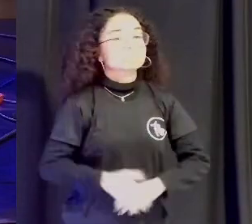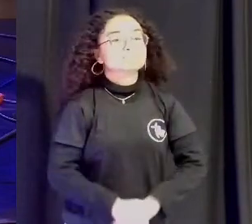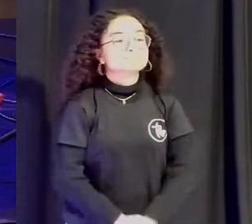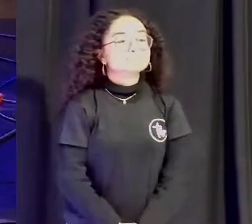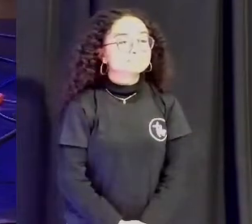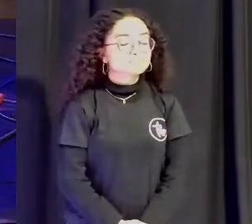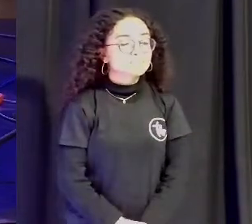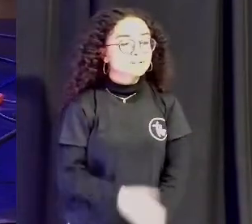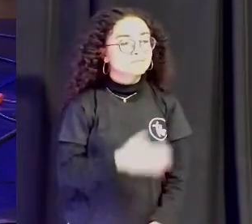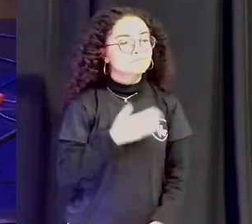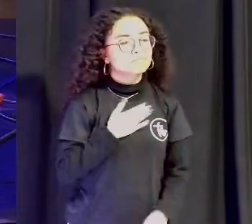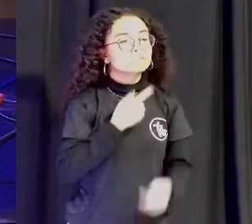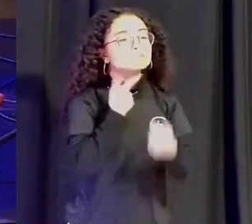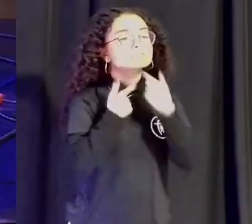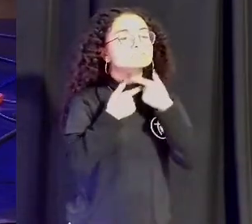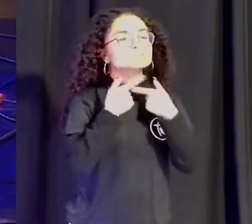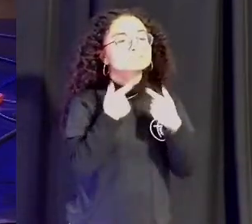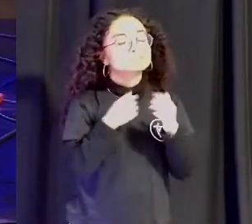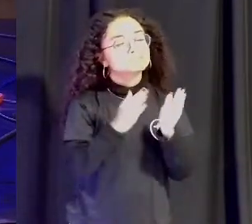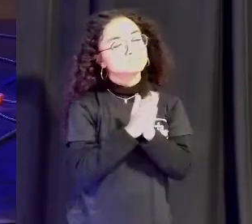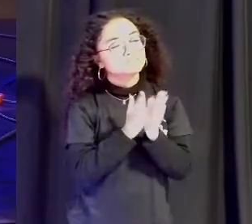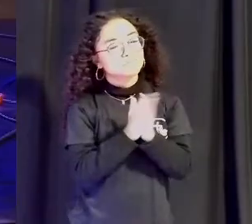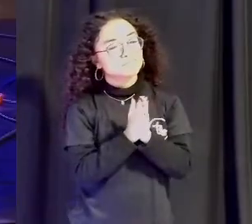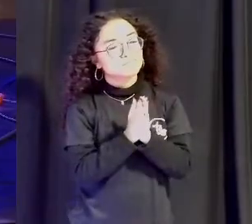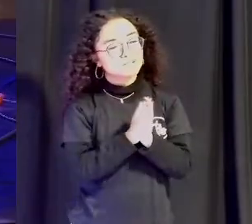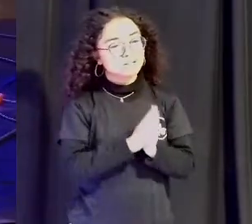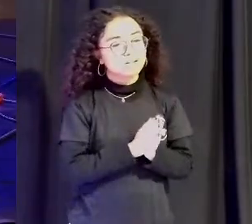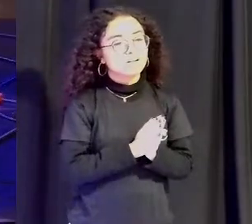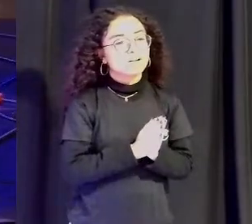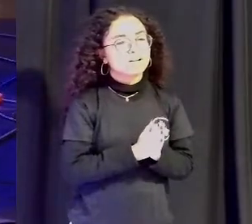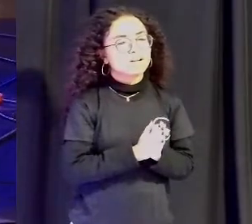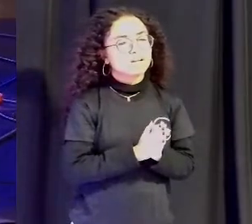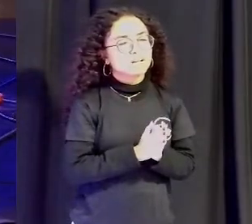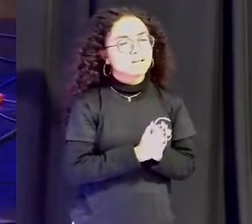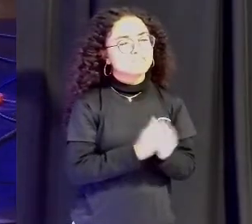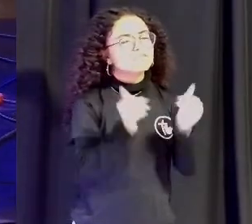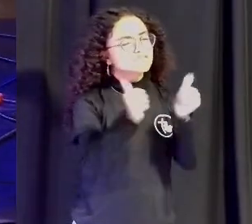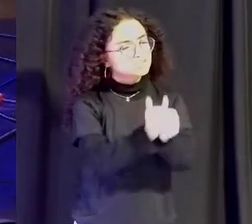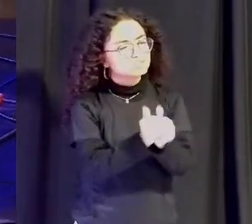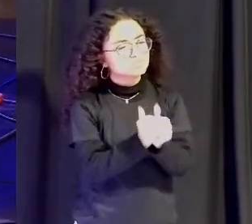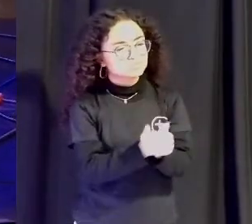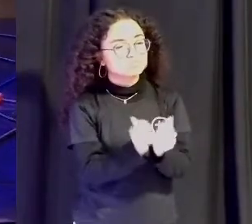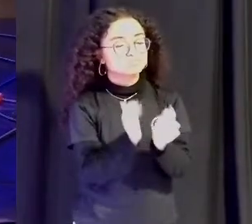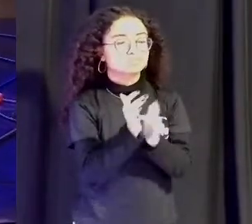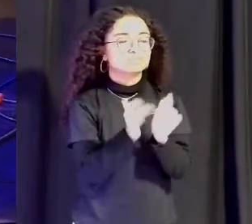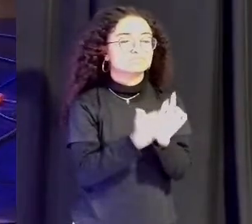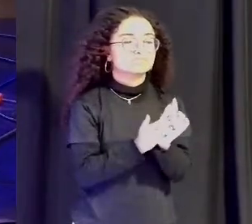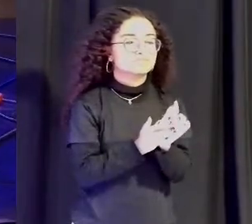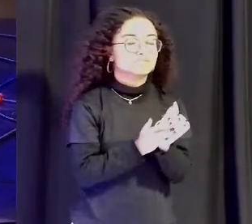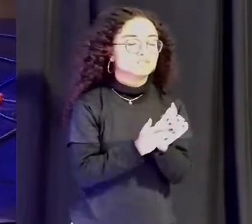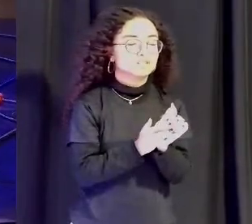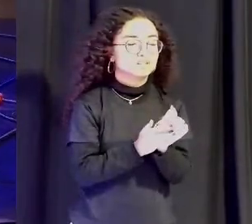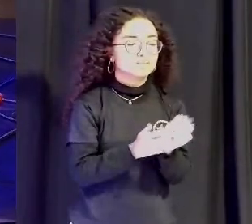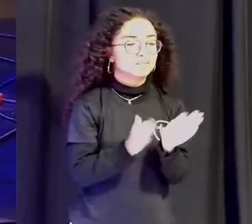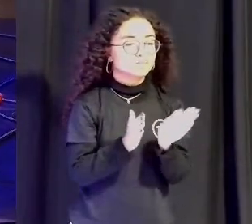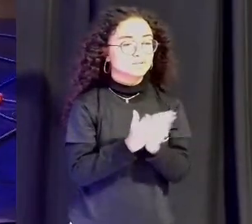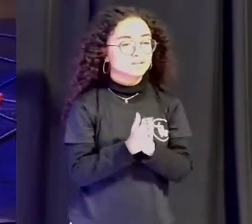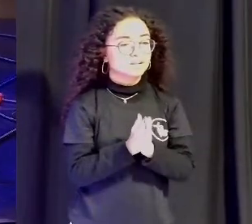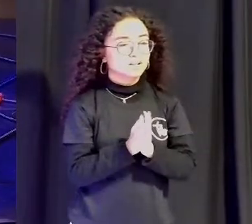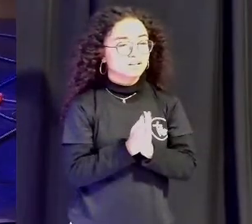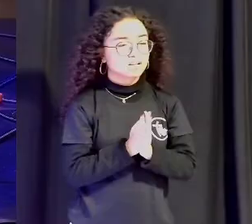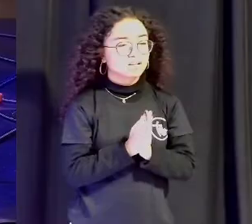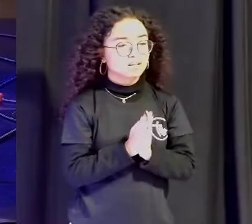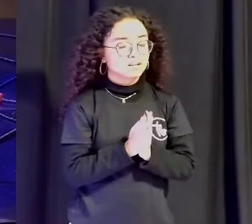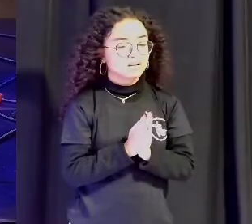O meu desejo e minha oração é que você se apegue cada vez mais a Jesus. O meu desejo e minha oração é que você cada vez